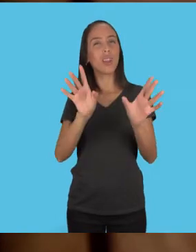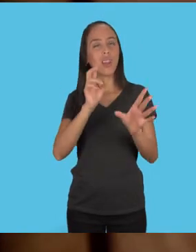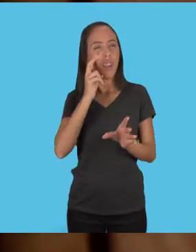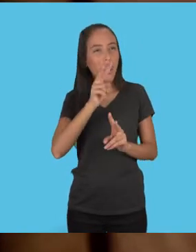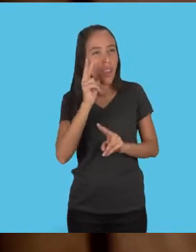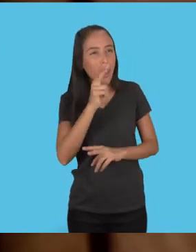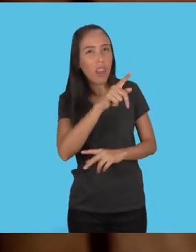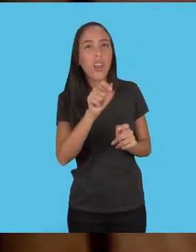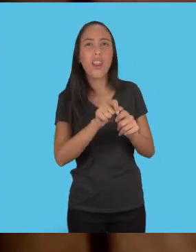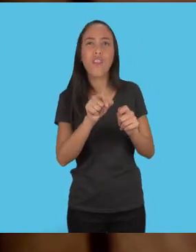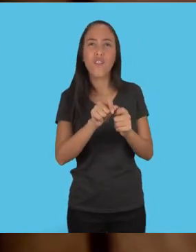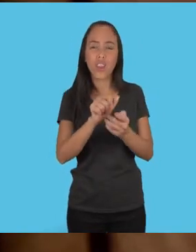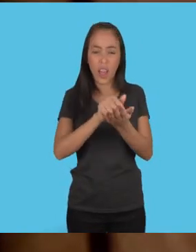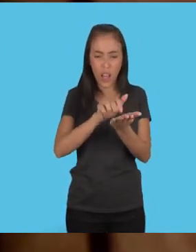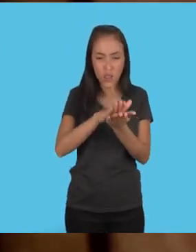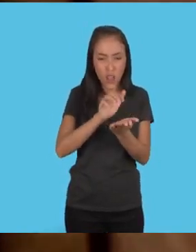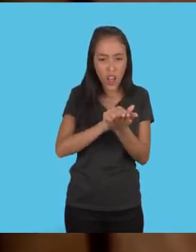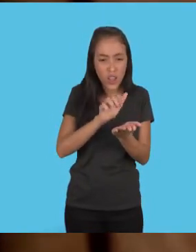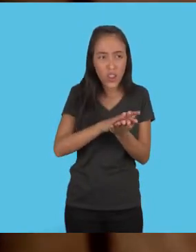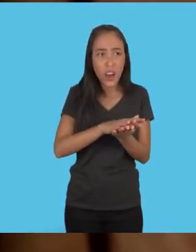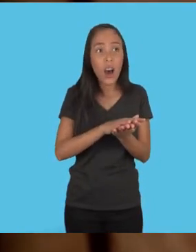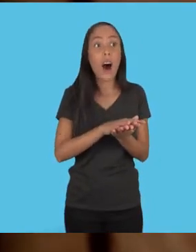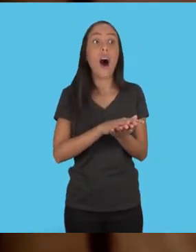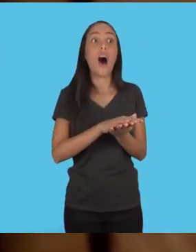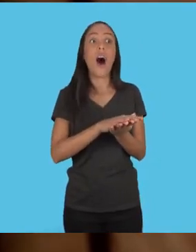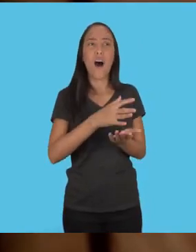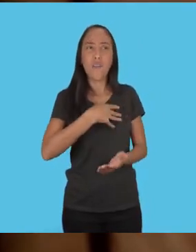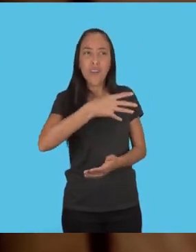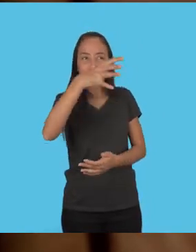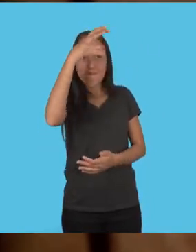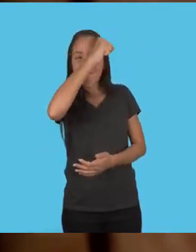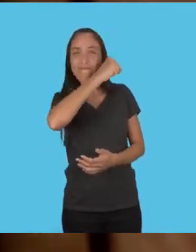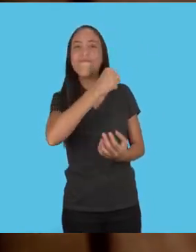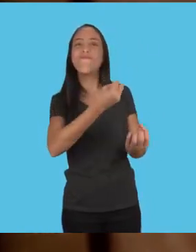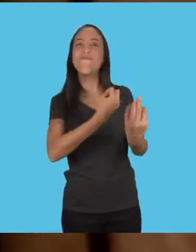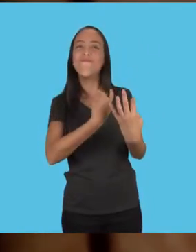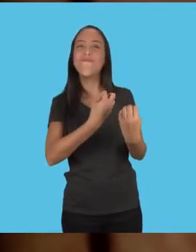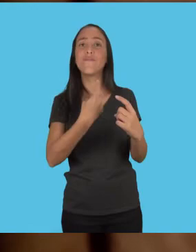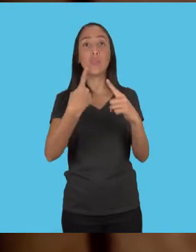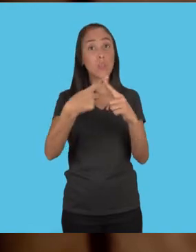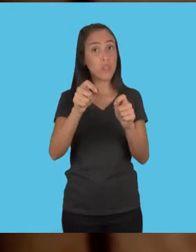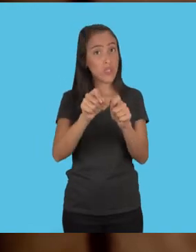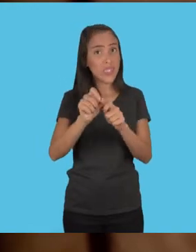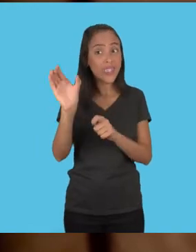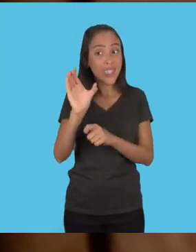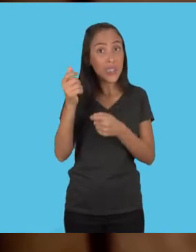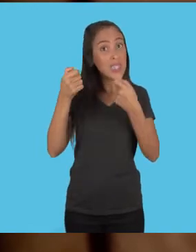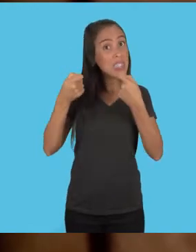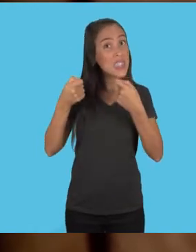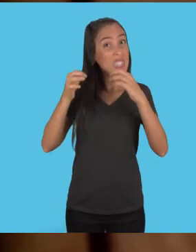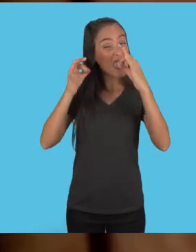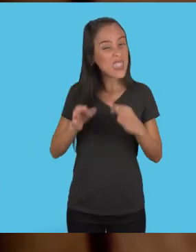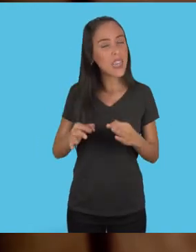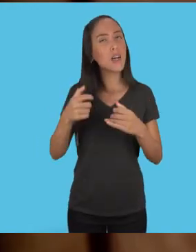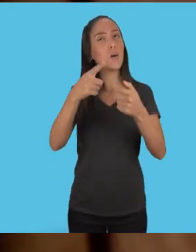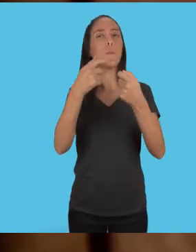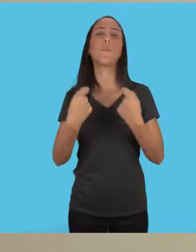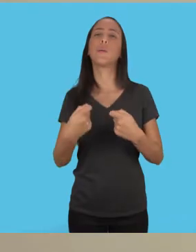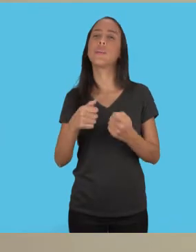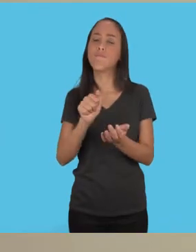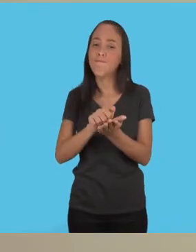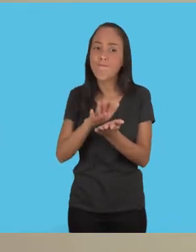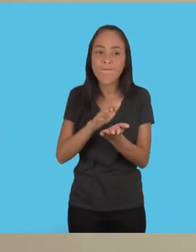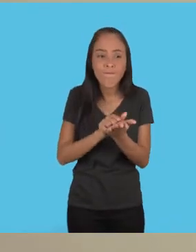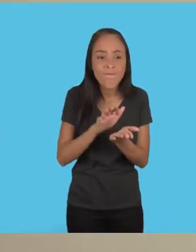anotava tudo e eu aprendi até isso com o Rey. Quer dizer, para fazer ciência direito, você precisa anotar.